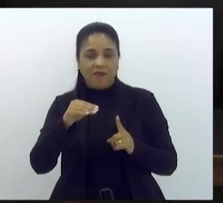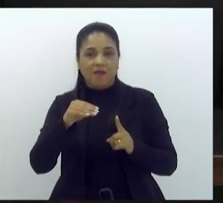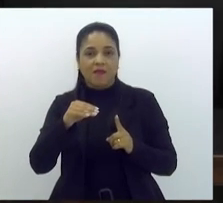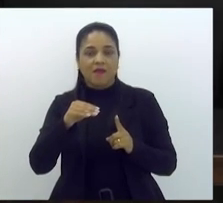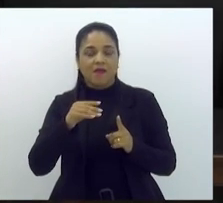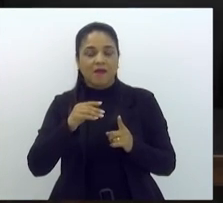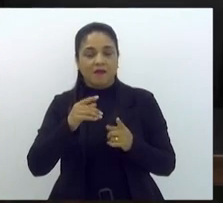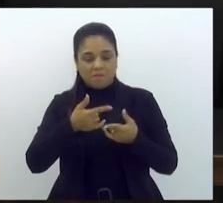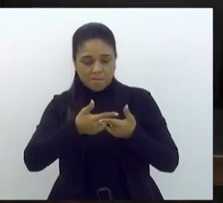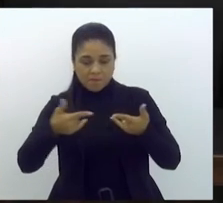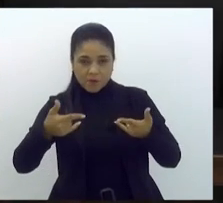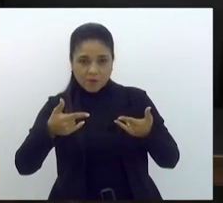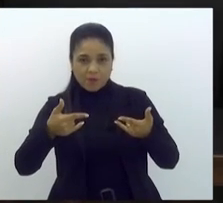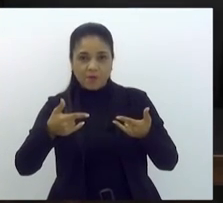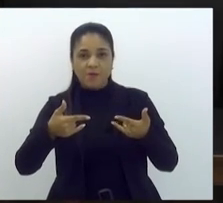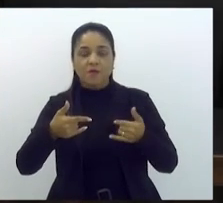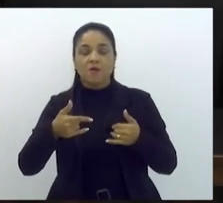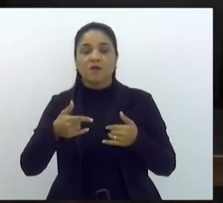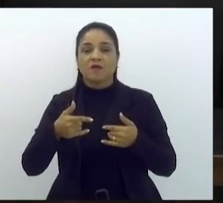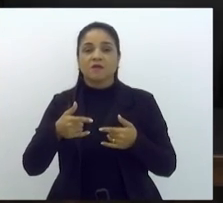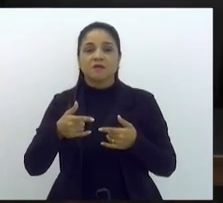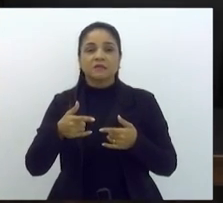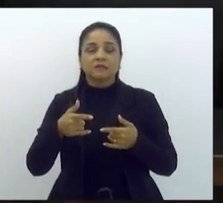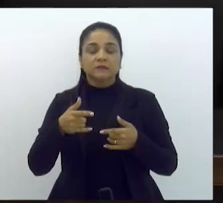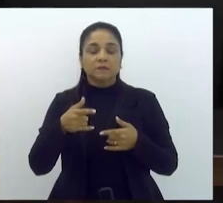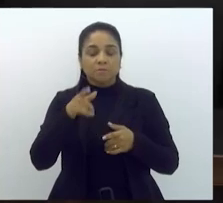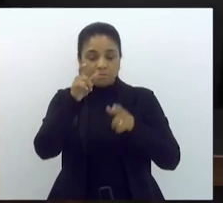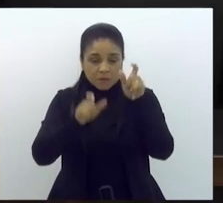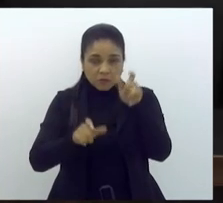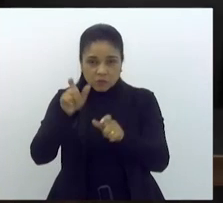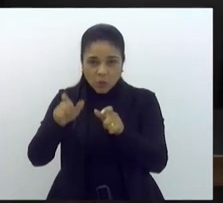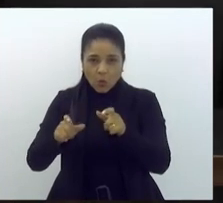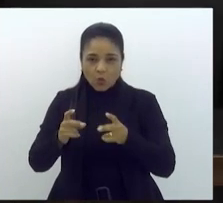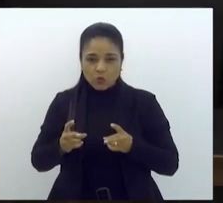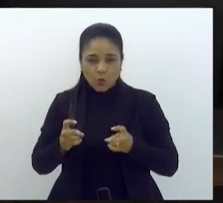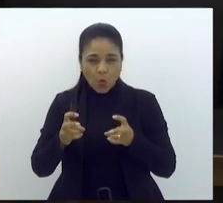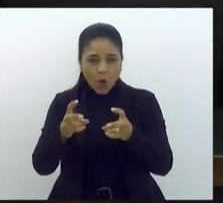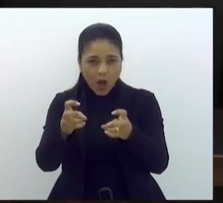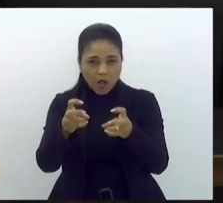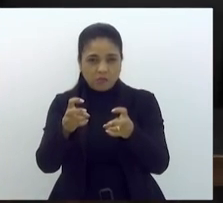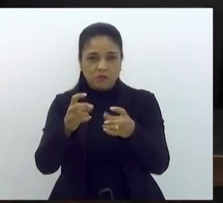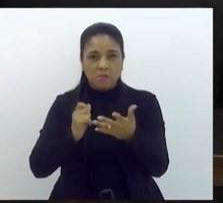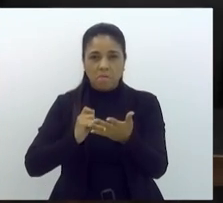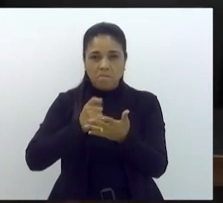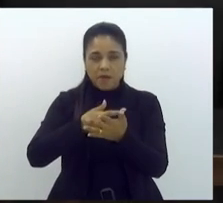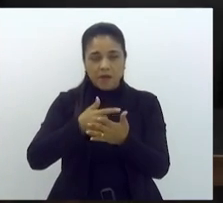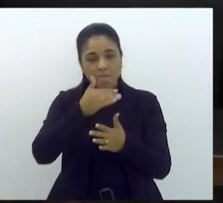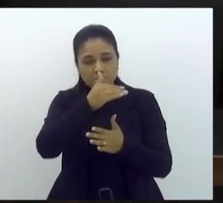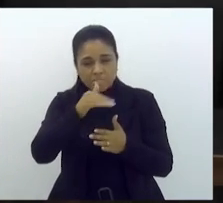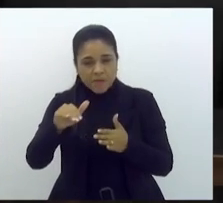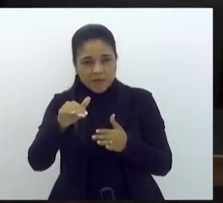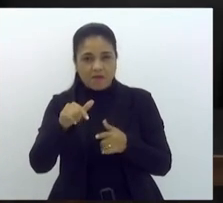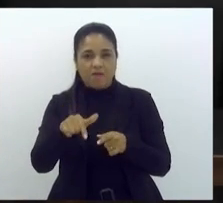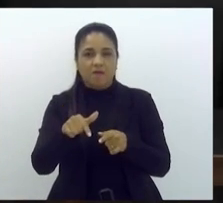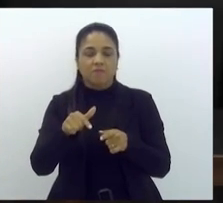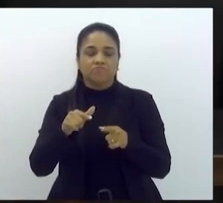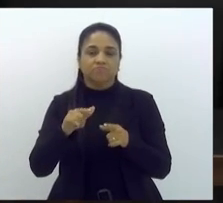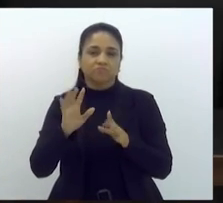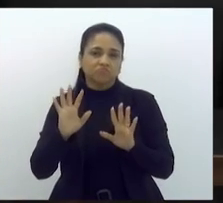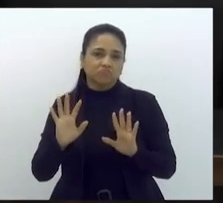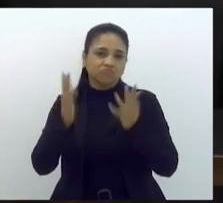portadores de câncer nos estabelecimento que promove eventos culturais artístico